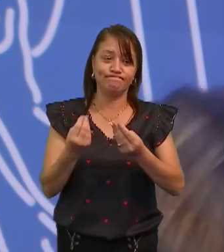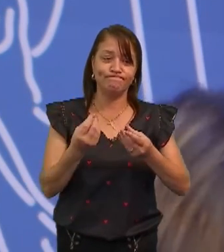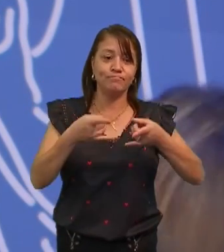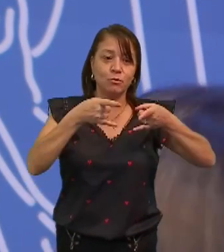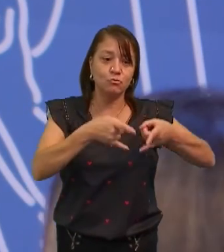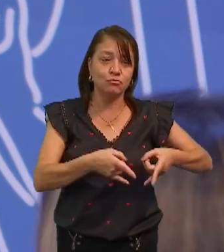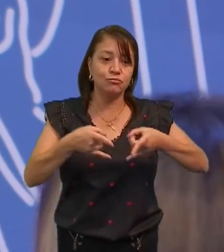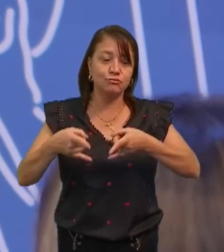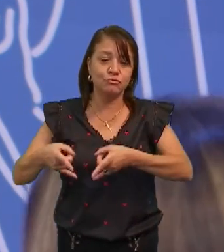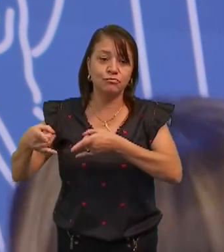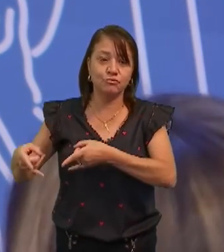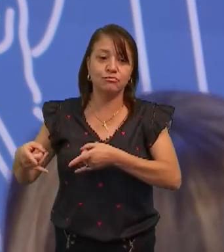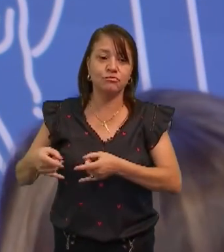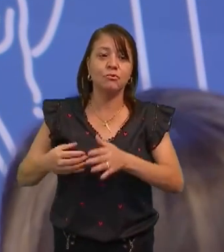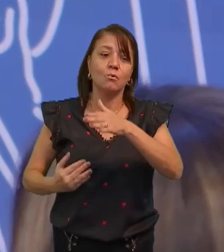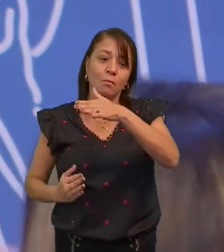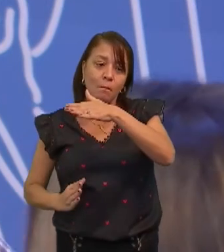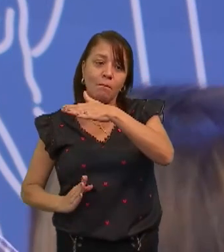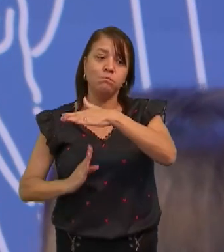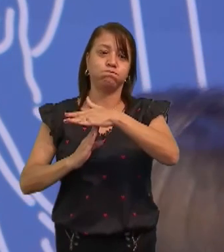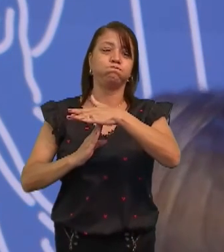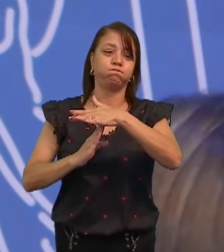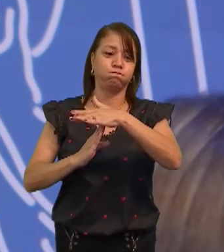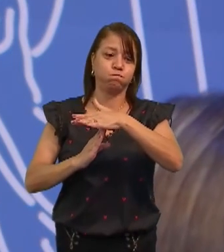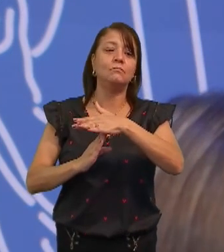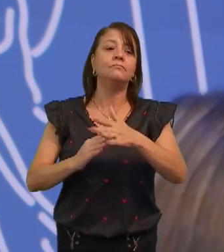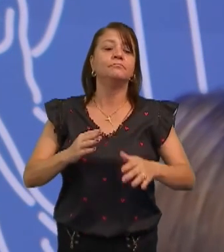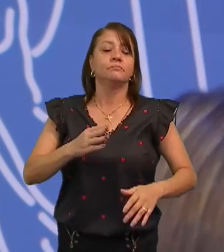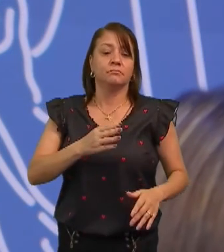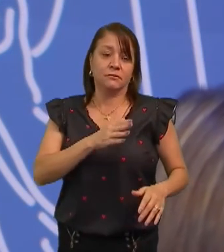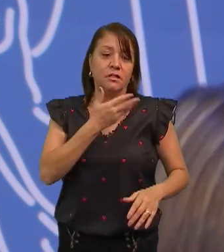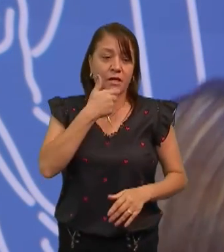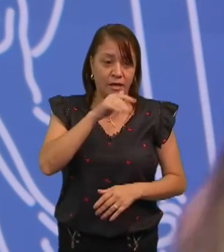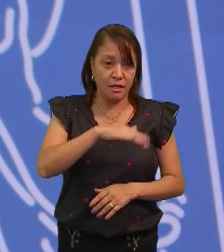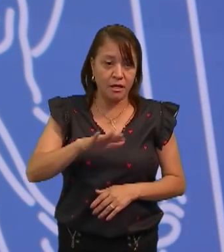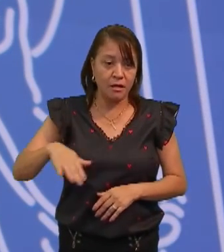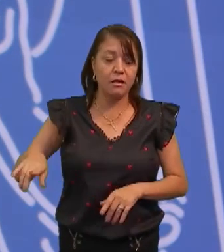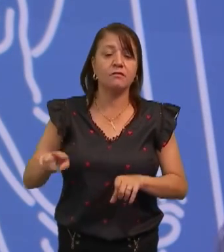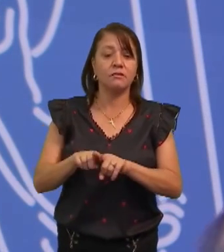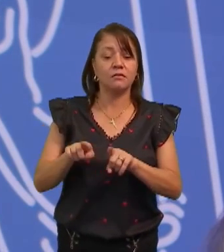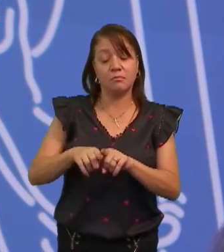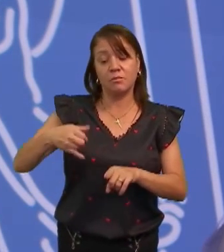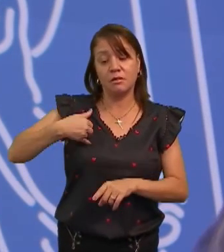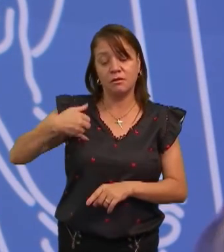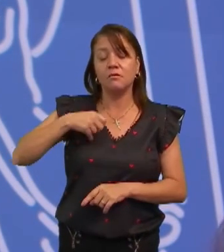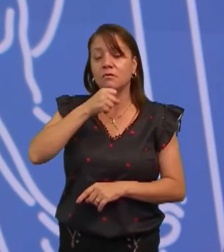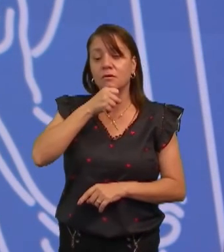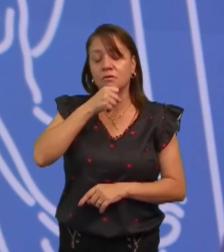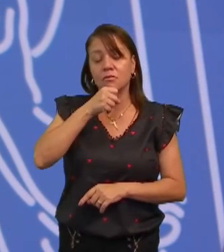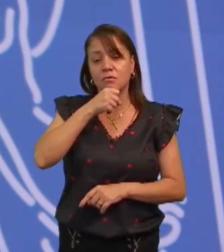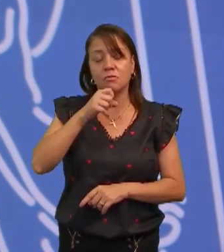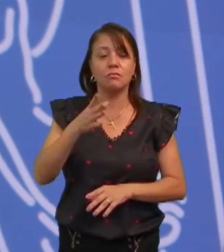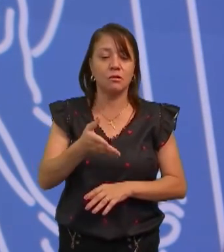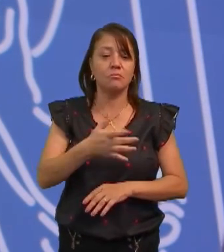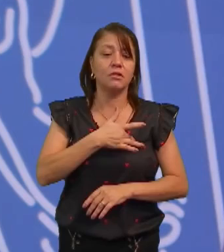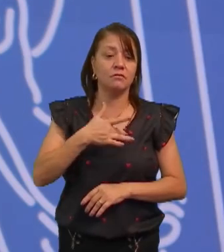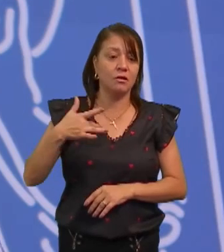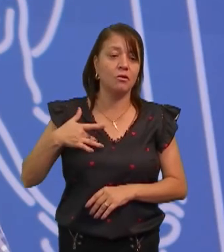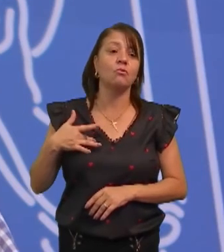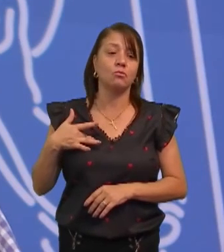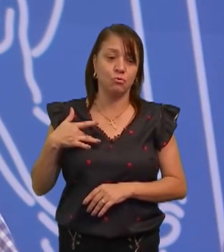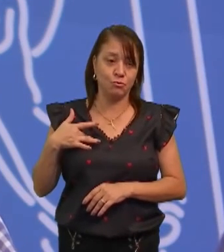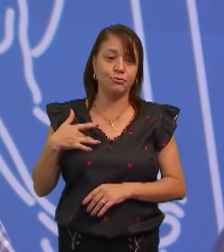ela está aí e cometendo crianças e e idosos também de uma maneira que tá colocando muito em risco a nossa